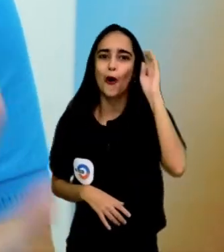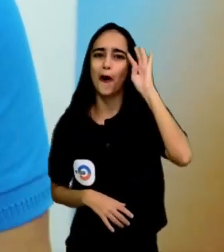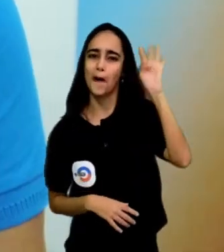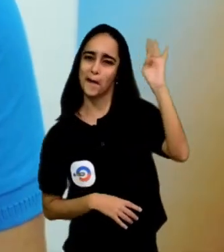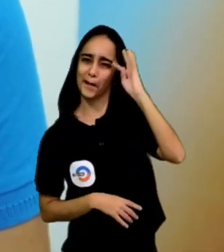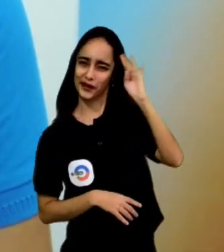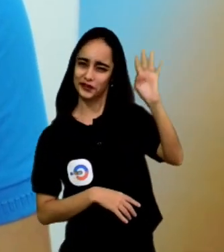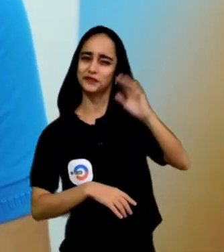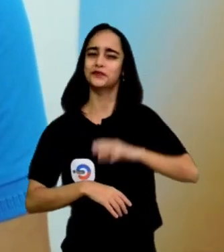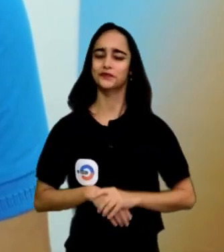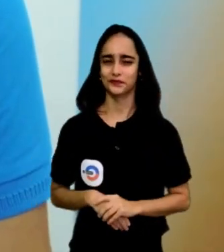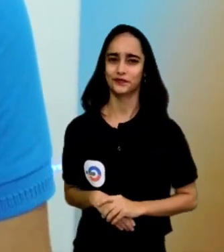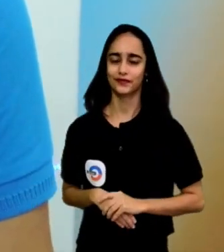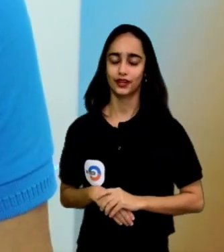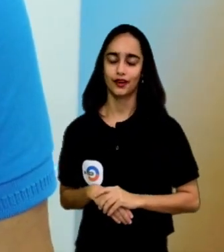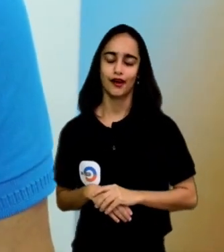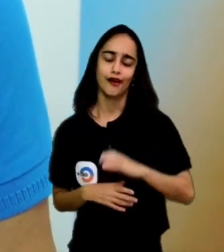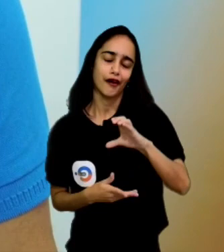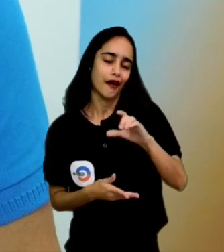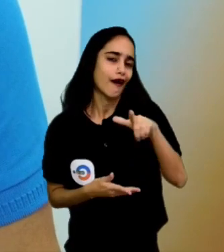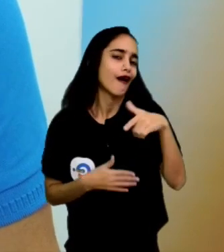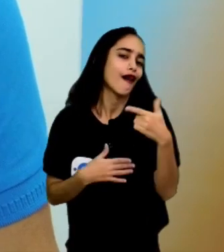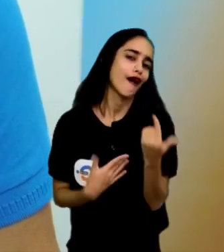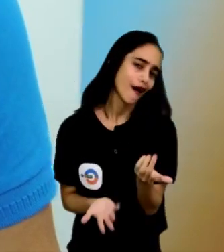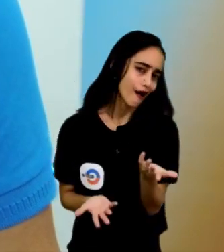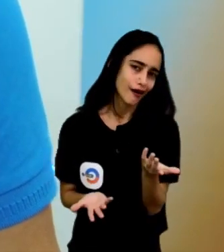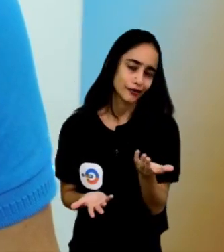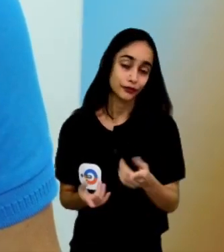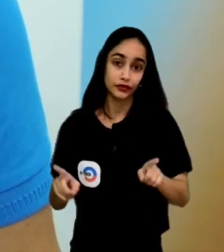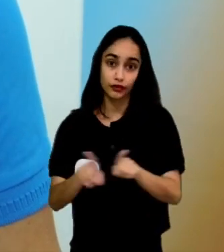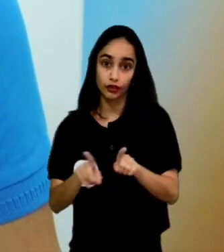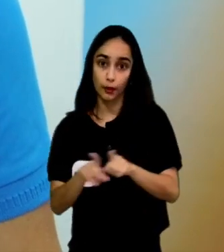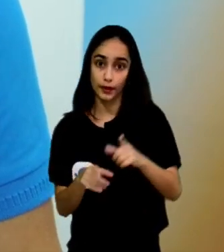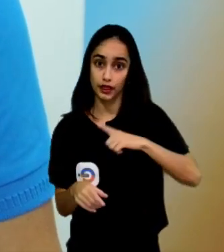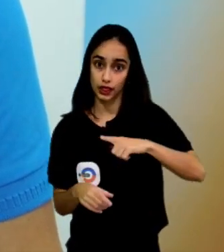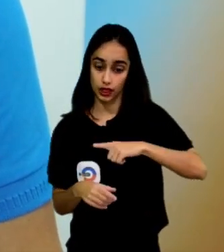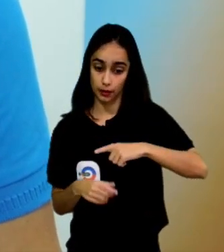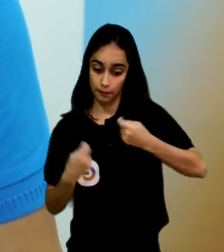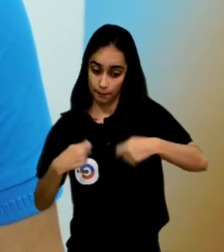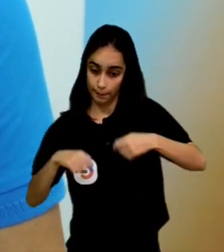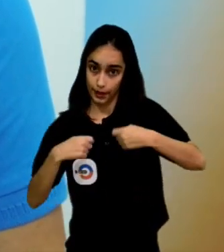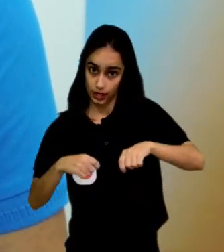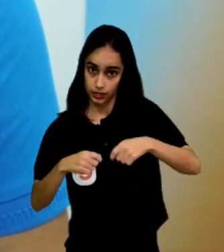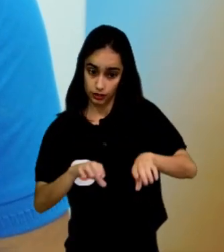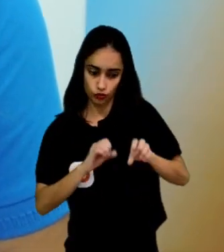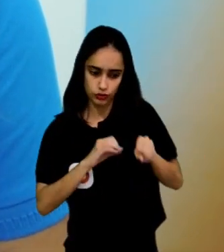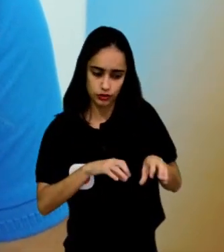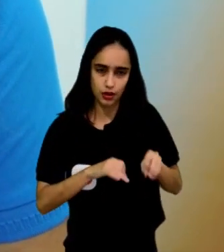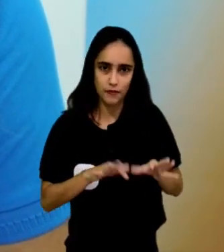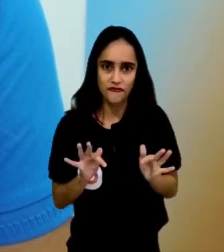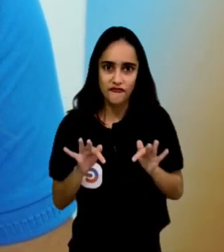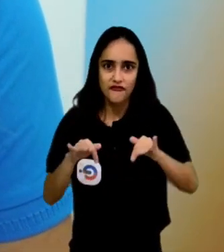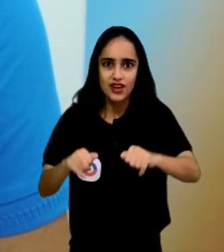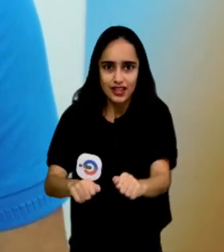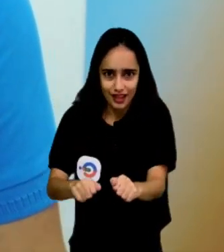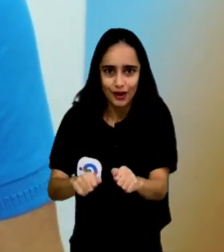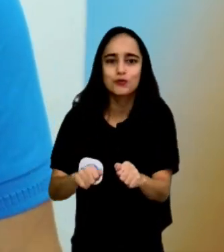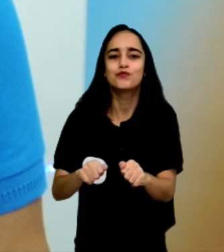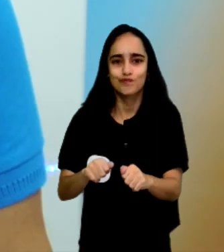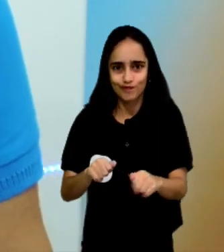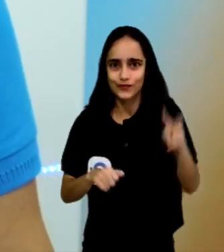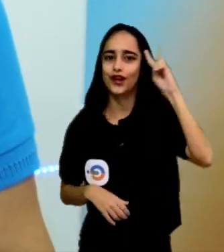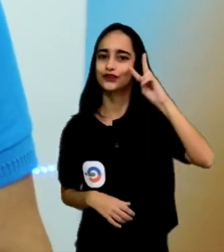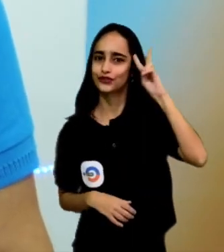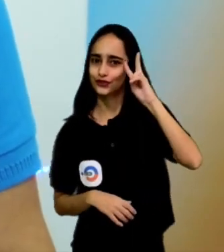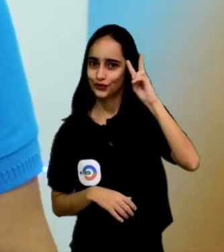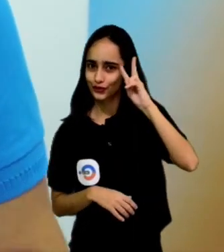imaginativa. E lógico, uma lição de moral no final da história, trabalhando assim